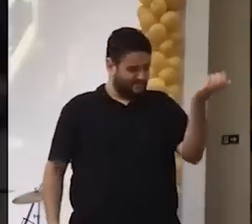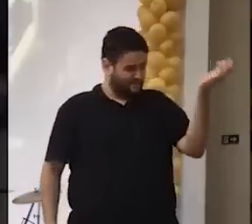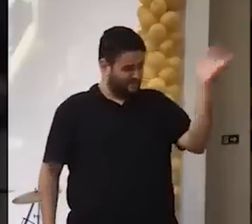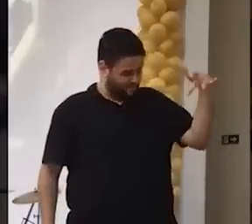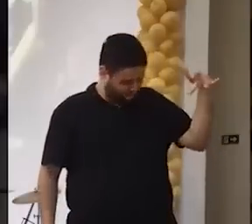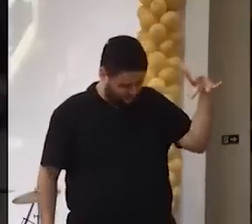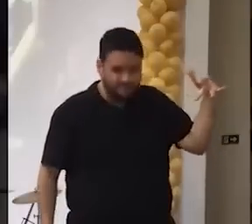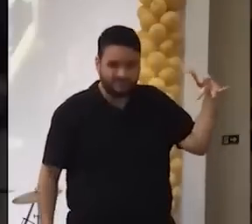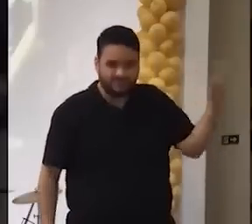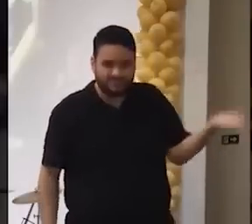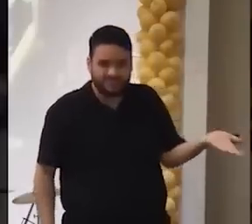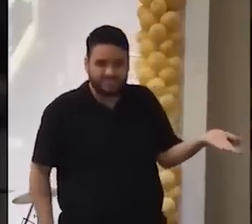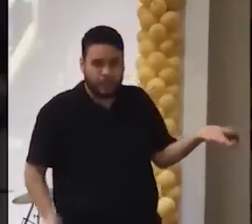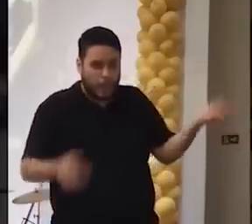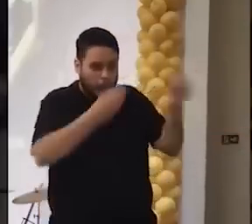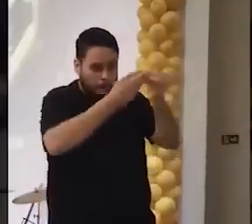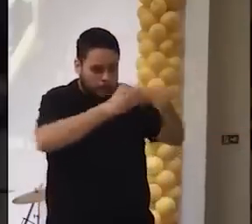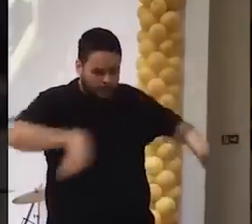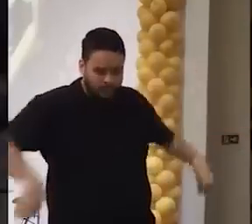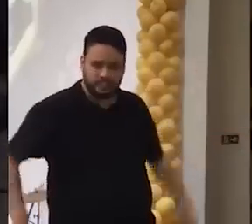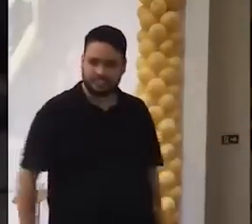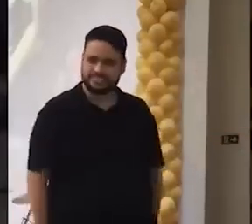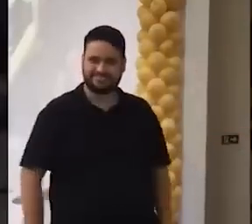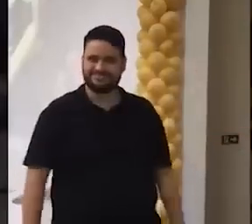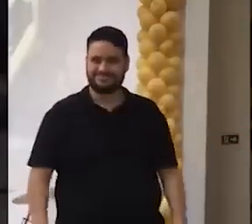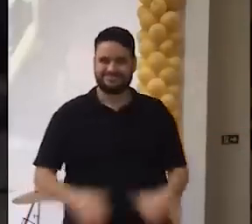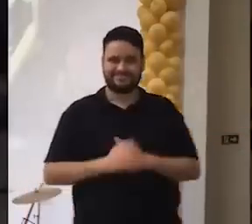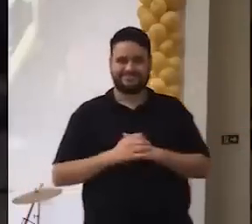prejudicial. Sabe por que é prejudicial?